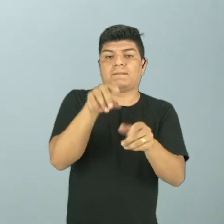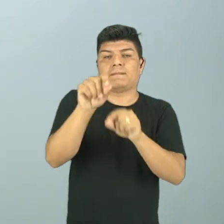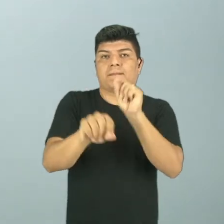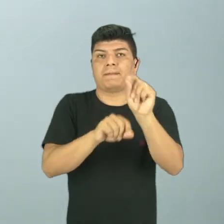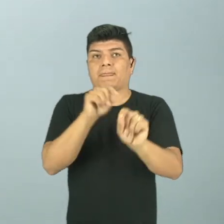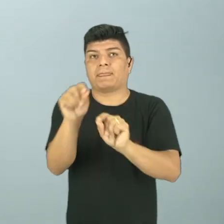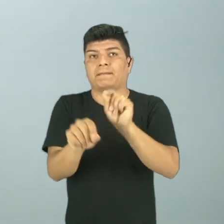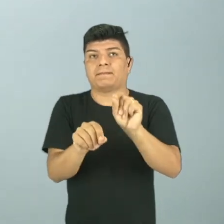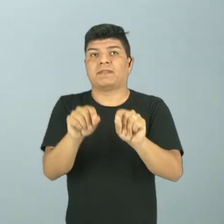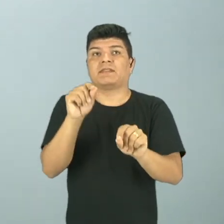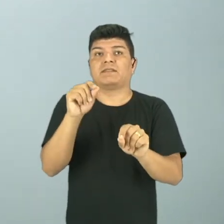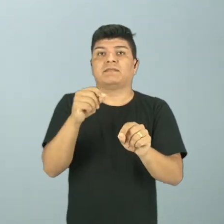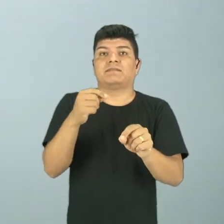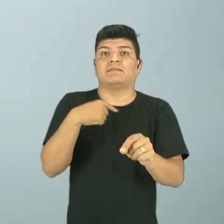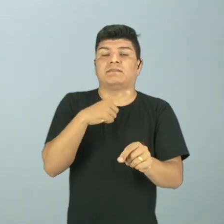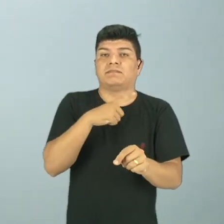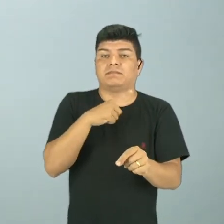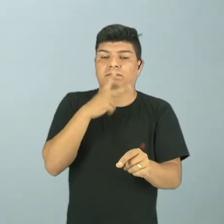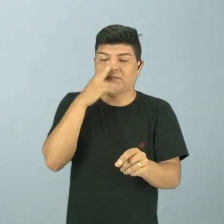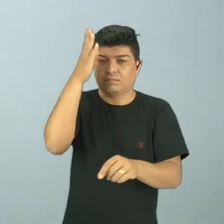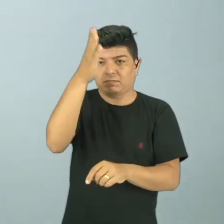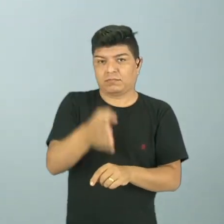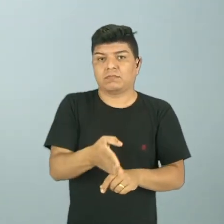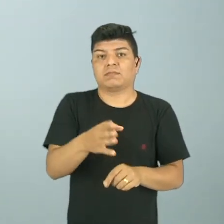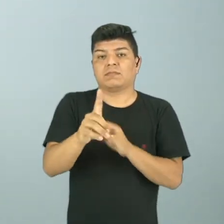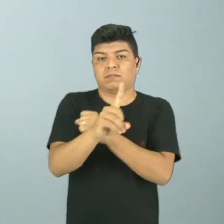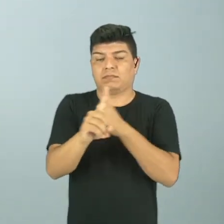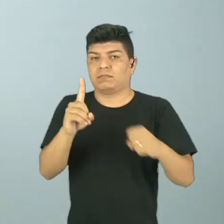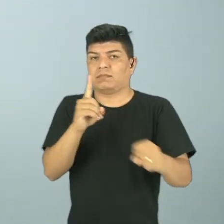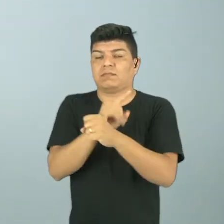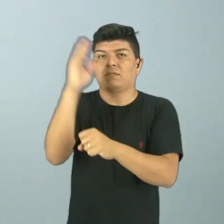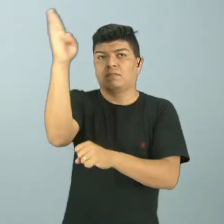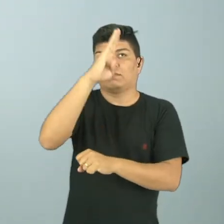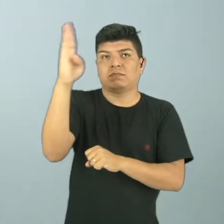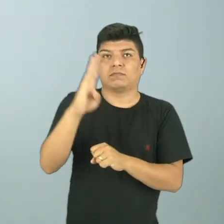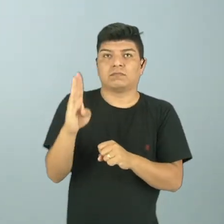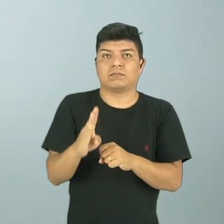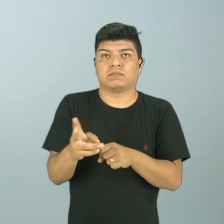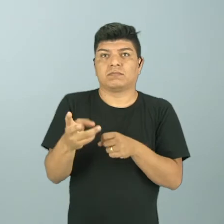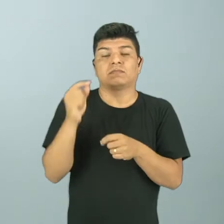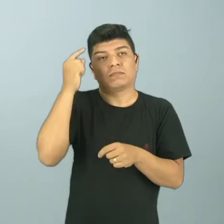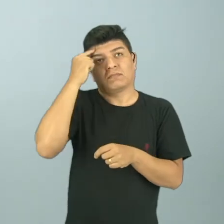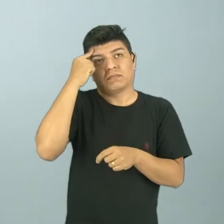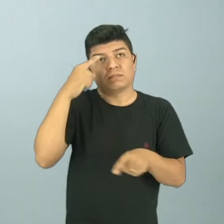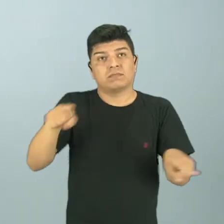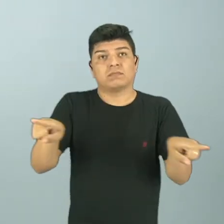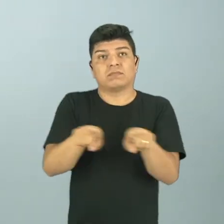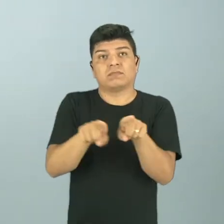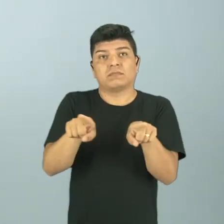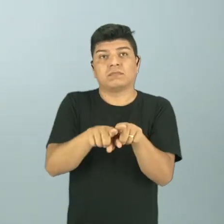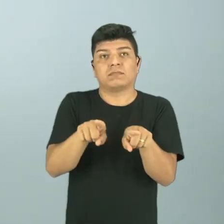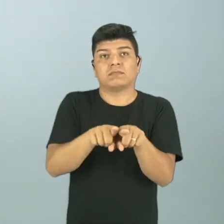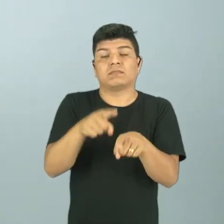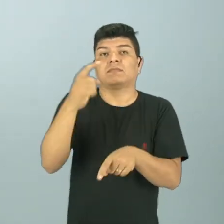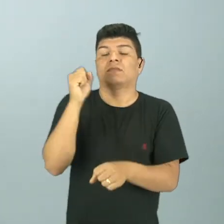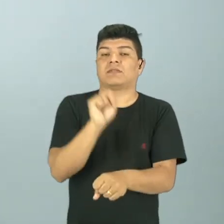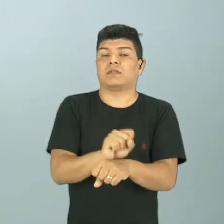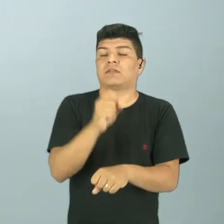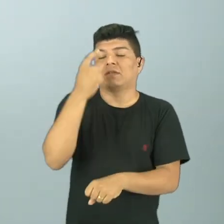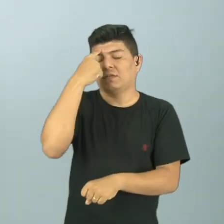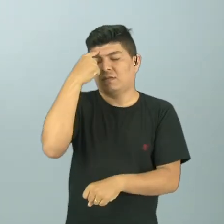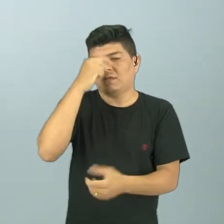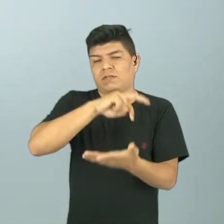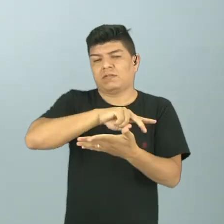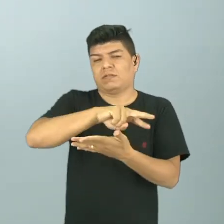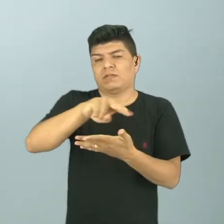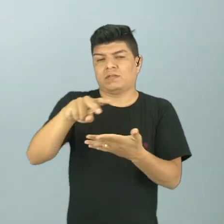esses imigrantes vão ter esse impacto direto na sociedade brasileira. E a gente pensa isso também porque vamos parar para pensar. São